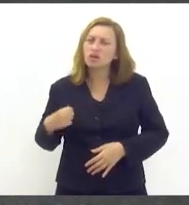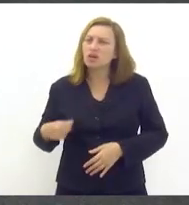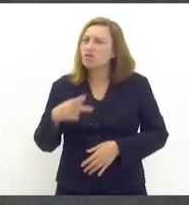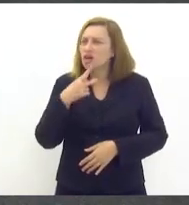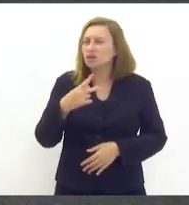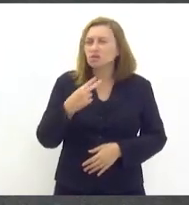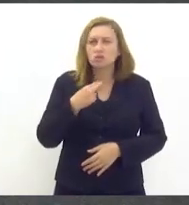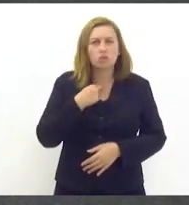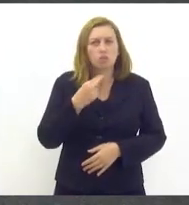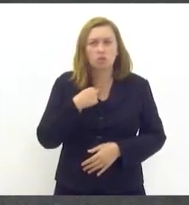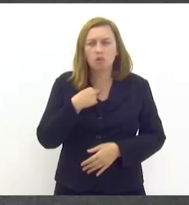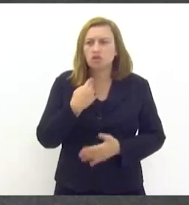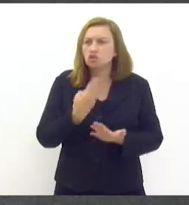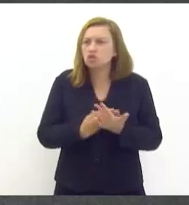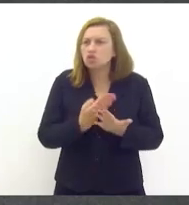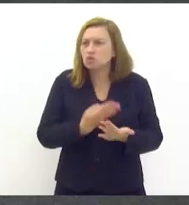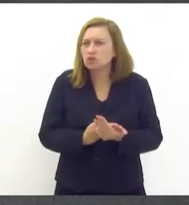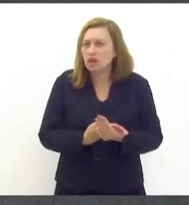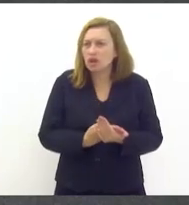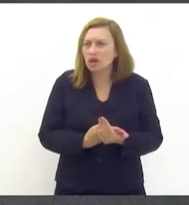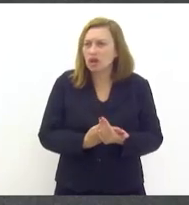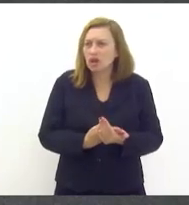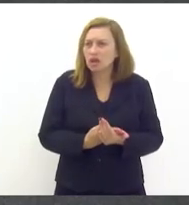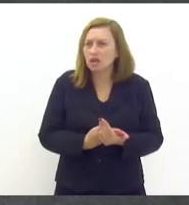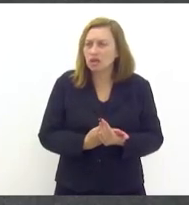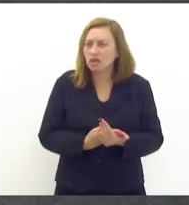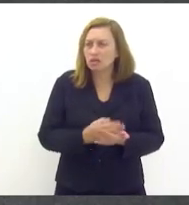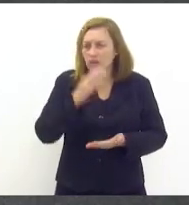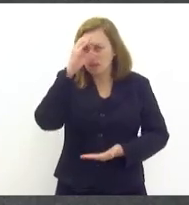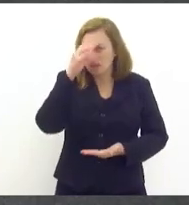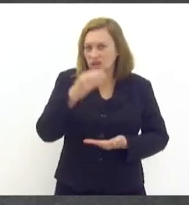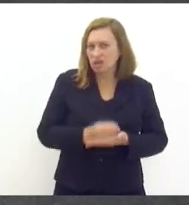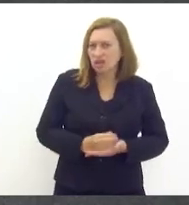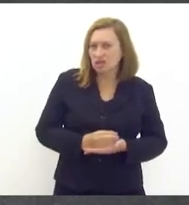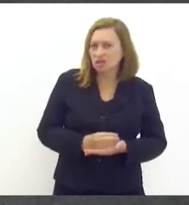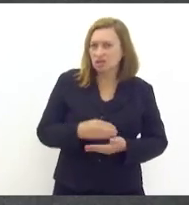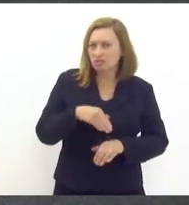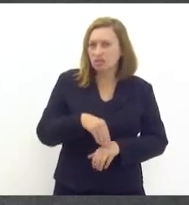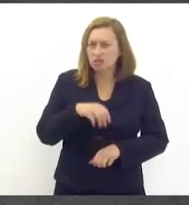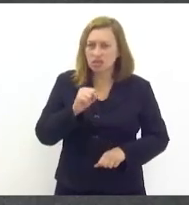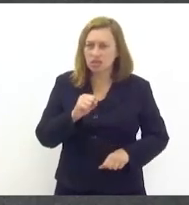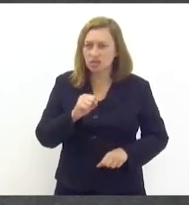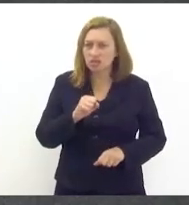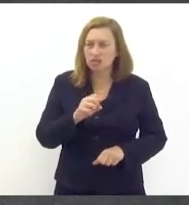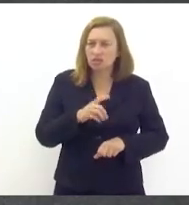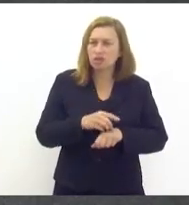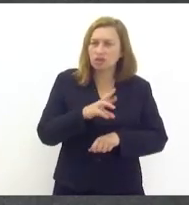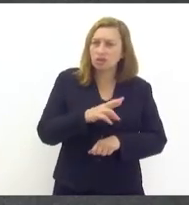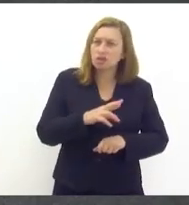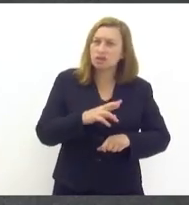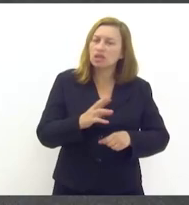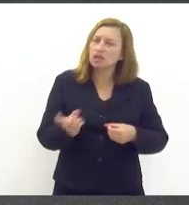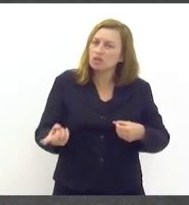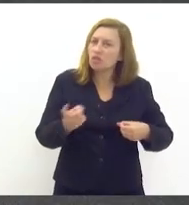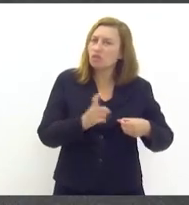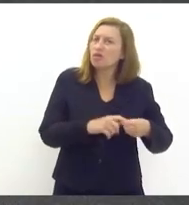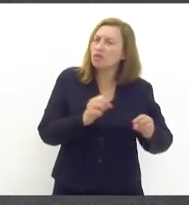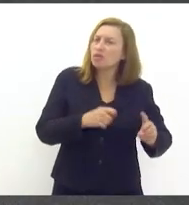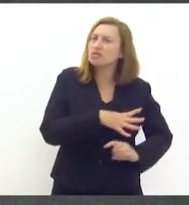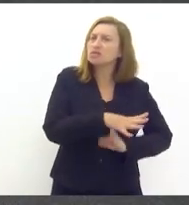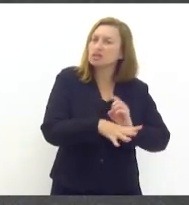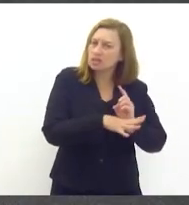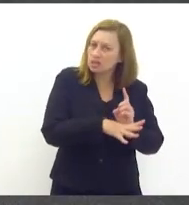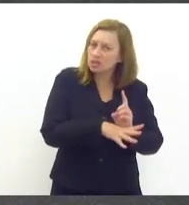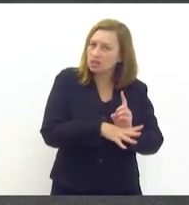não podem fazer seus estudos para citar em terras de mestrado e doutorado tem que devolver para a sociedade sobre